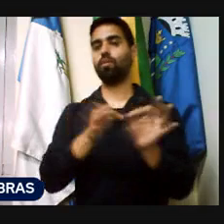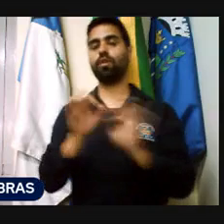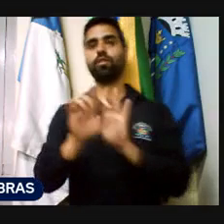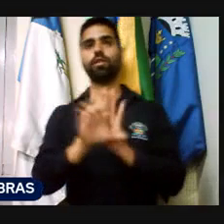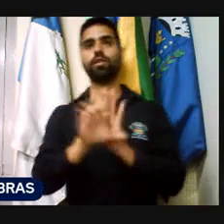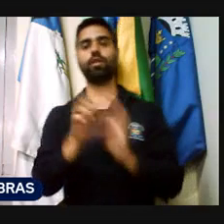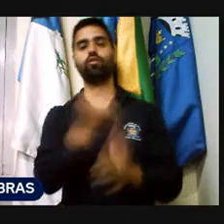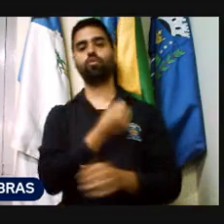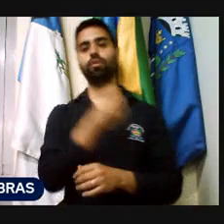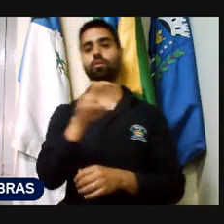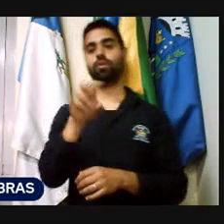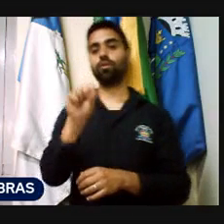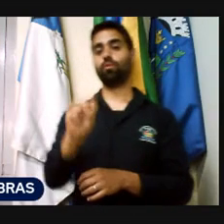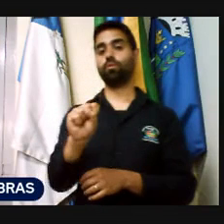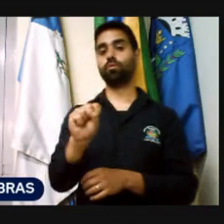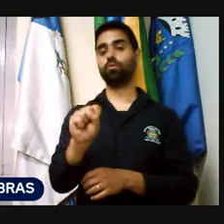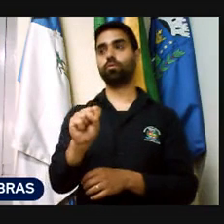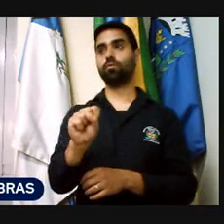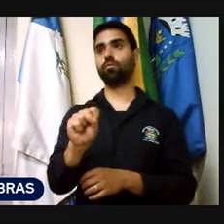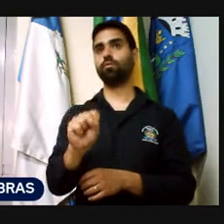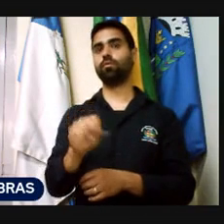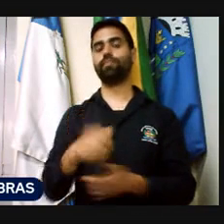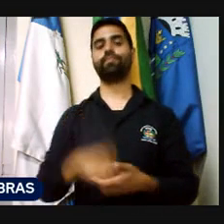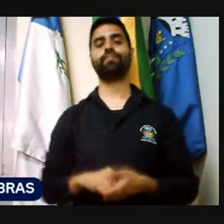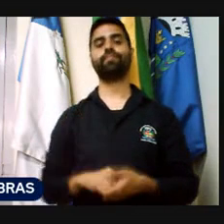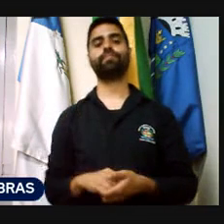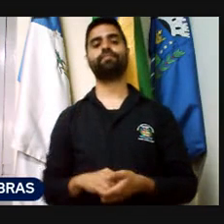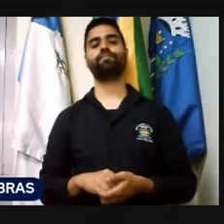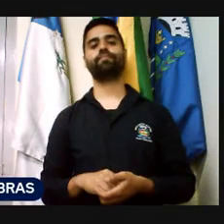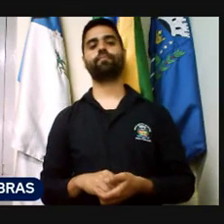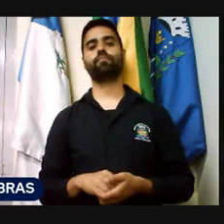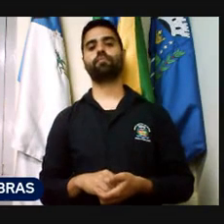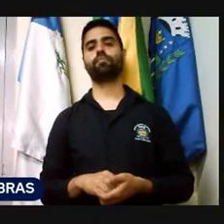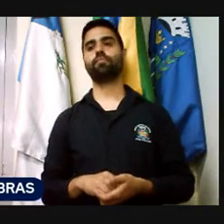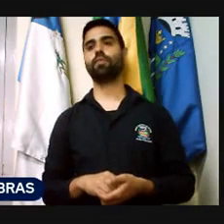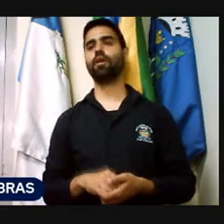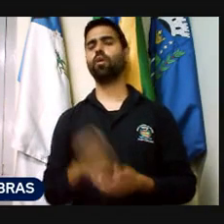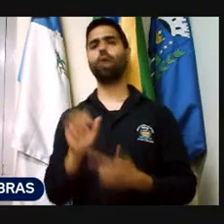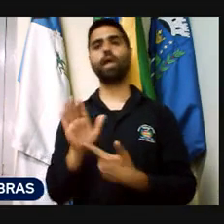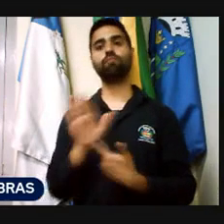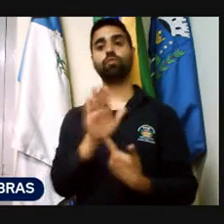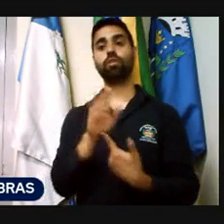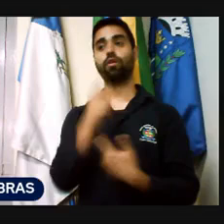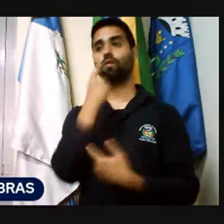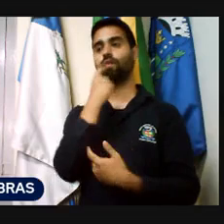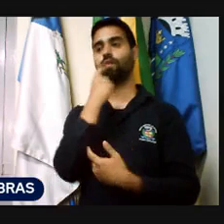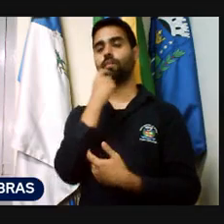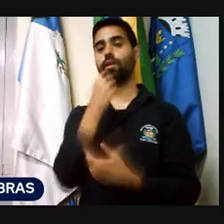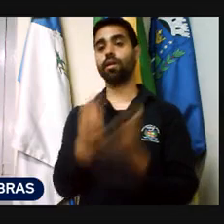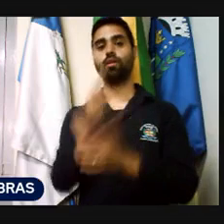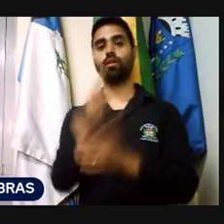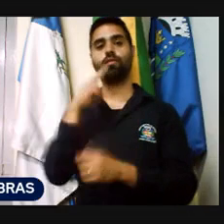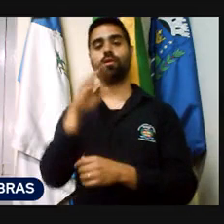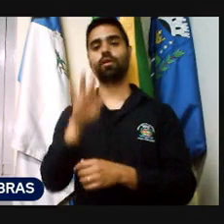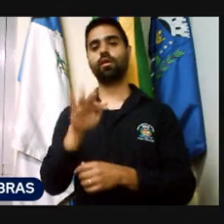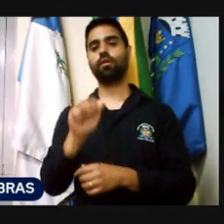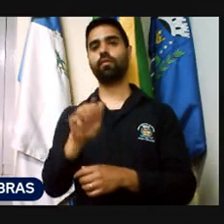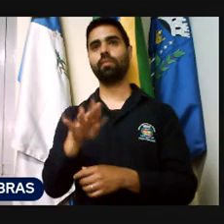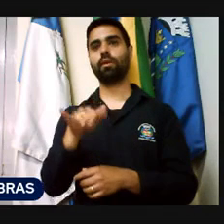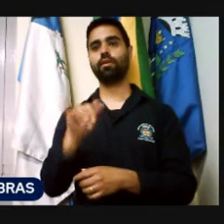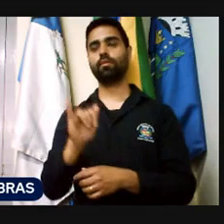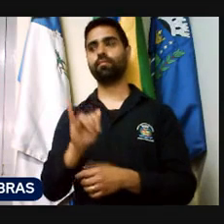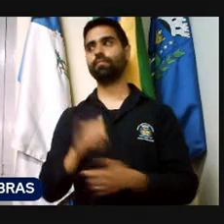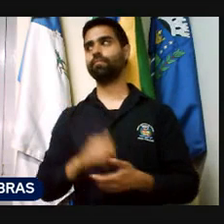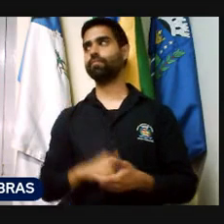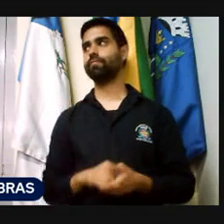número 58, Programa de Cooperação e Código Sinal Vermelho, de autoria da vereadora Fabiane